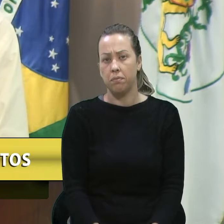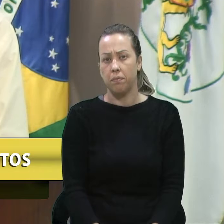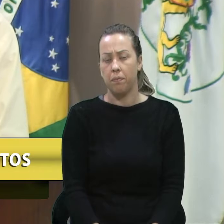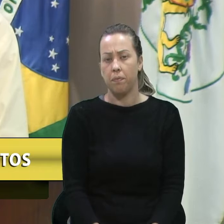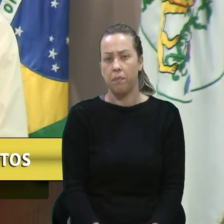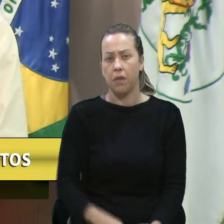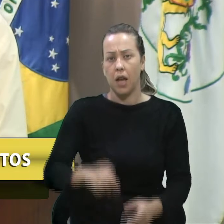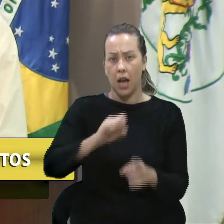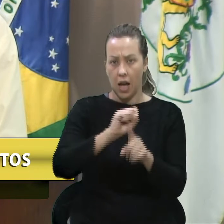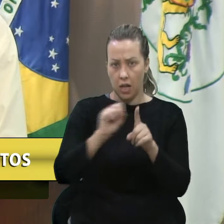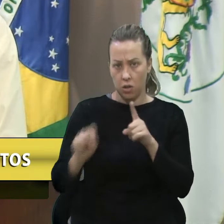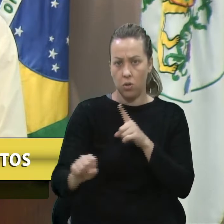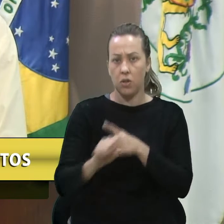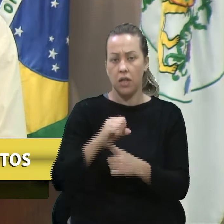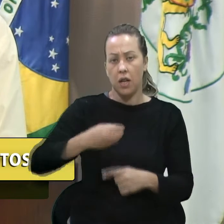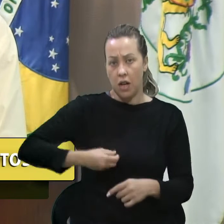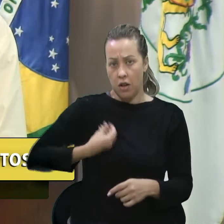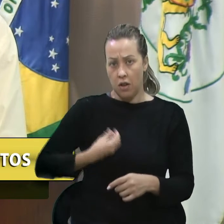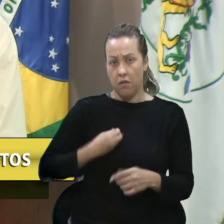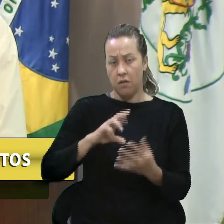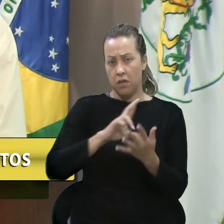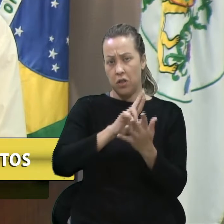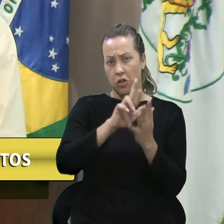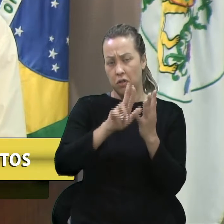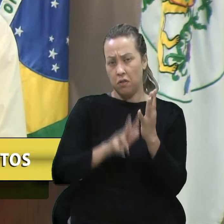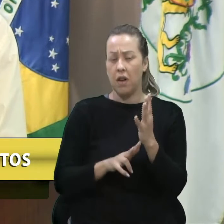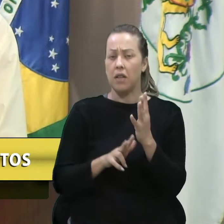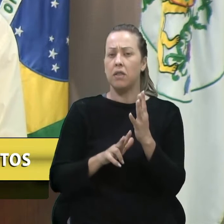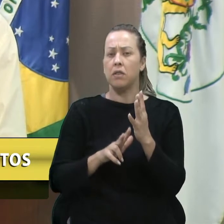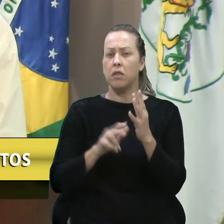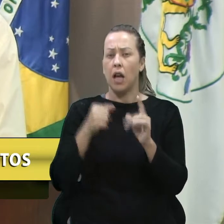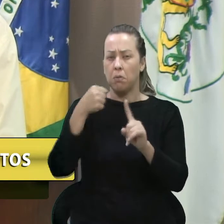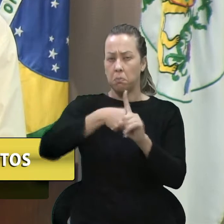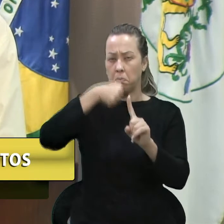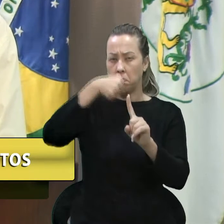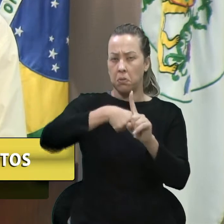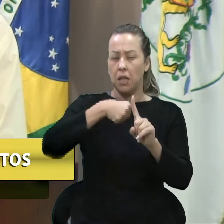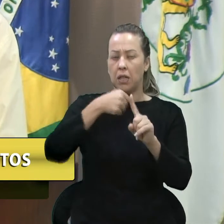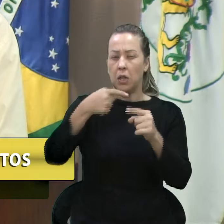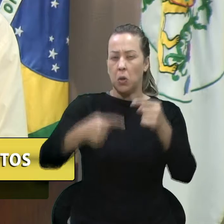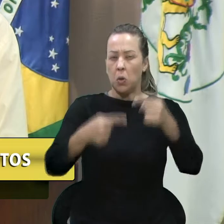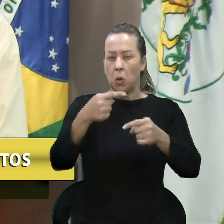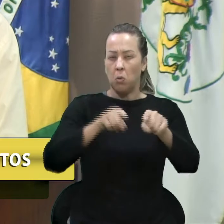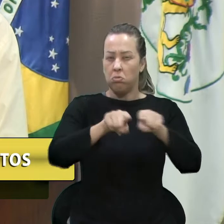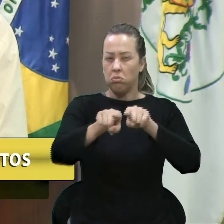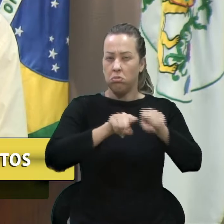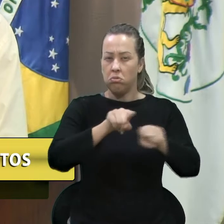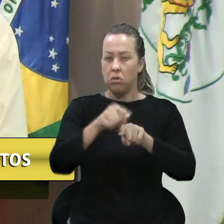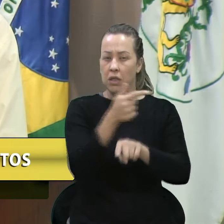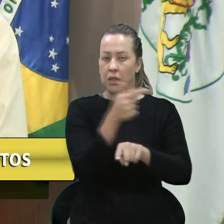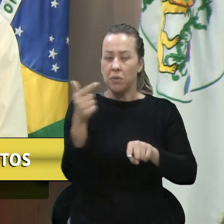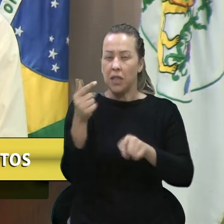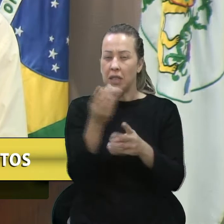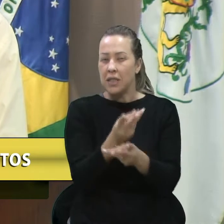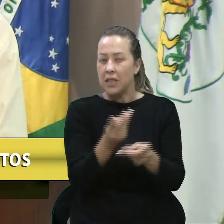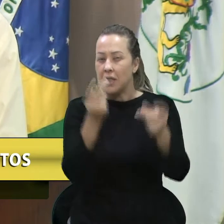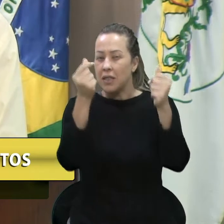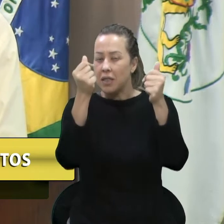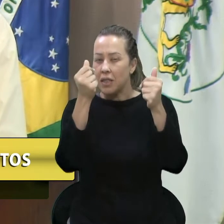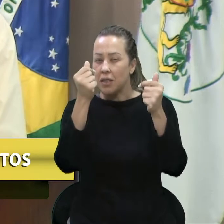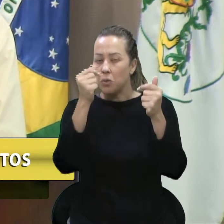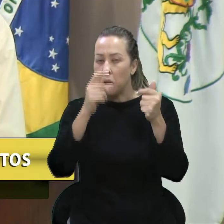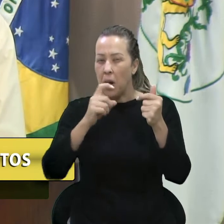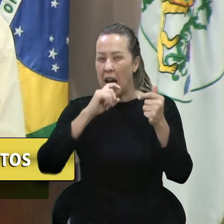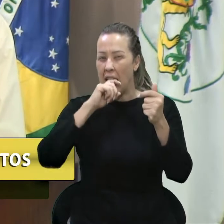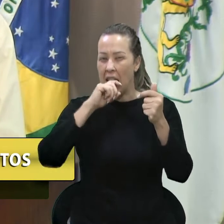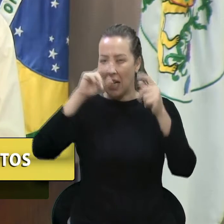nossa sociedade vive em diversas situações de agressão, competição e a questão da